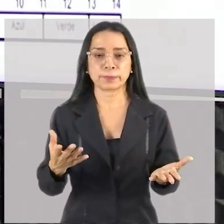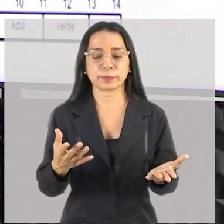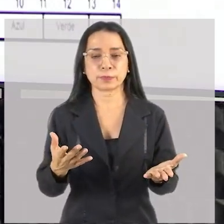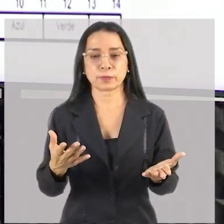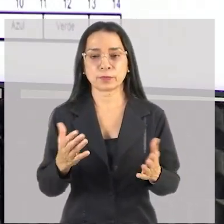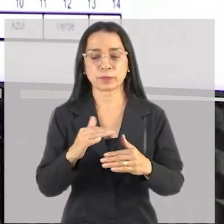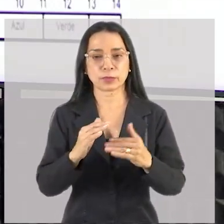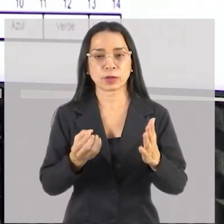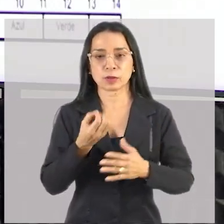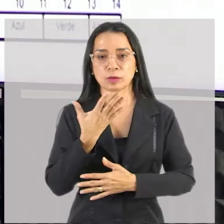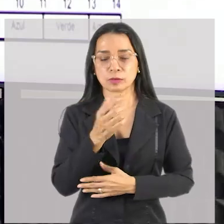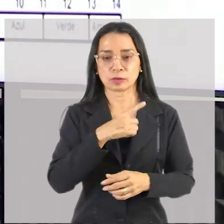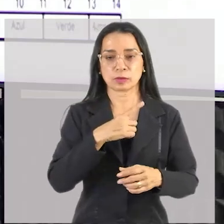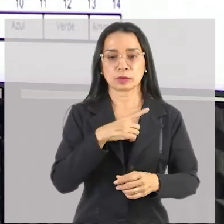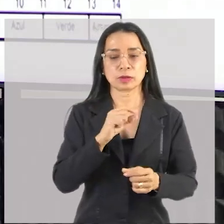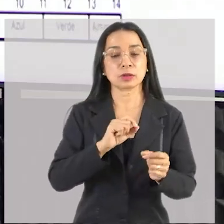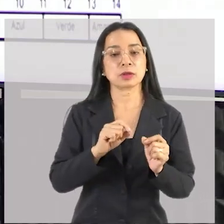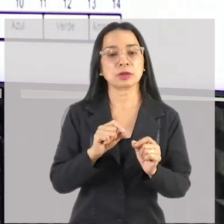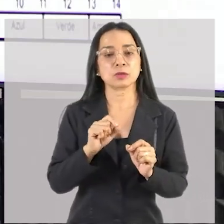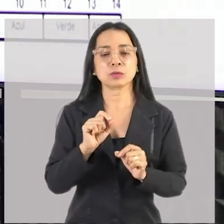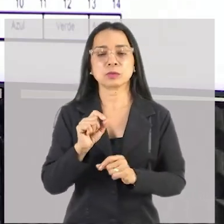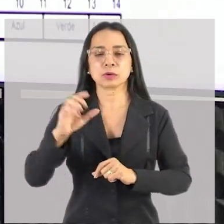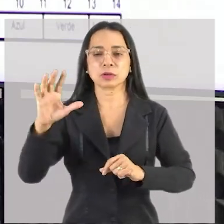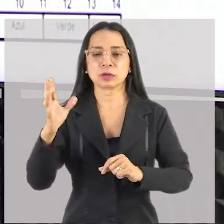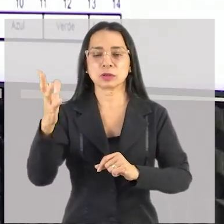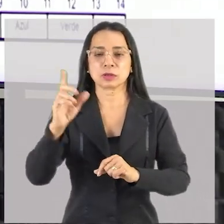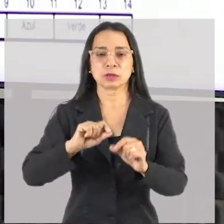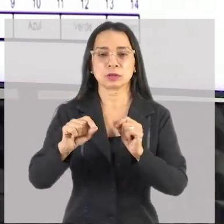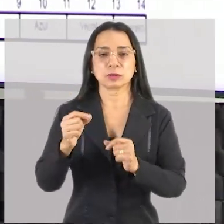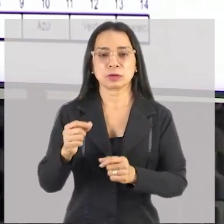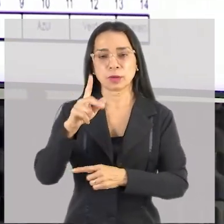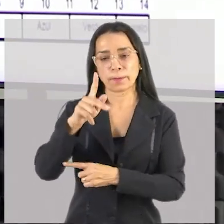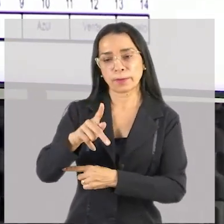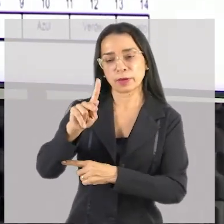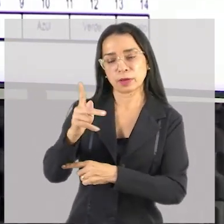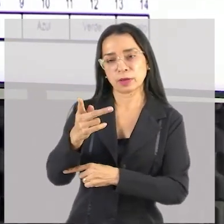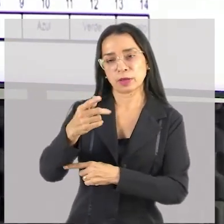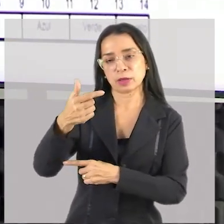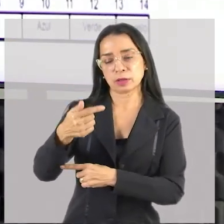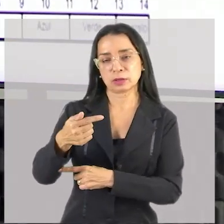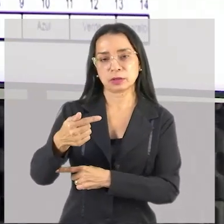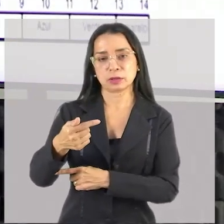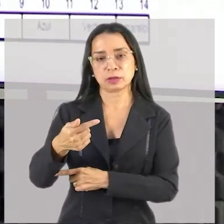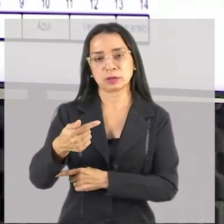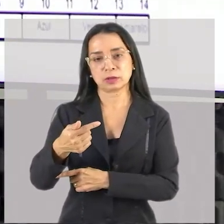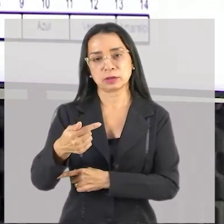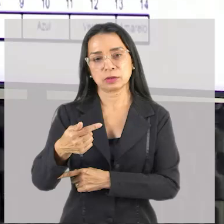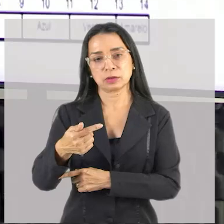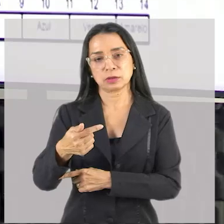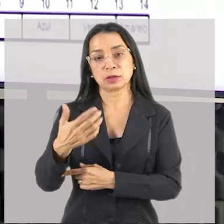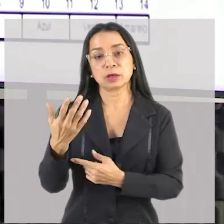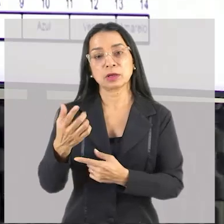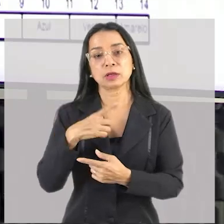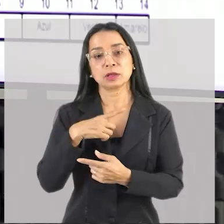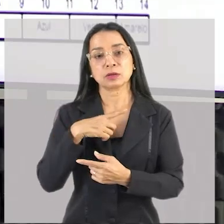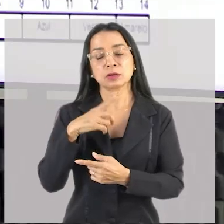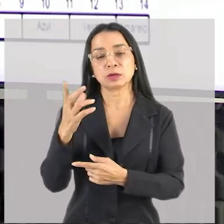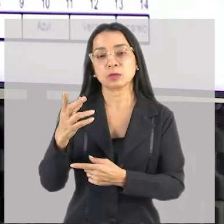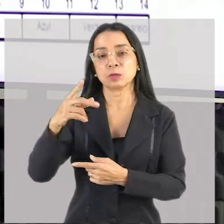Tudo bem. E aí eu tenho a seguinte situação. O pH sendo 7, meu caráter é neutro.